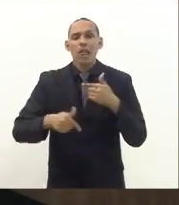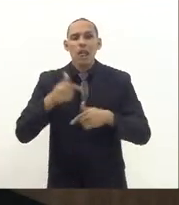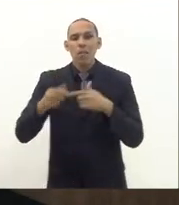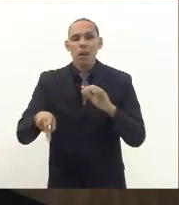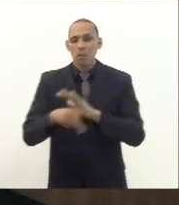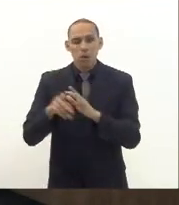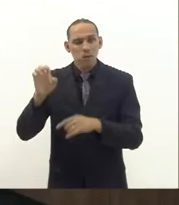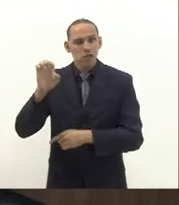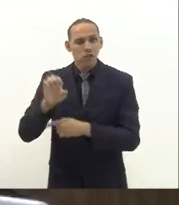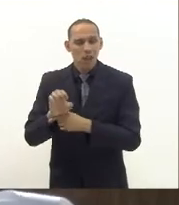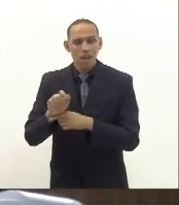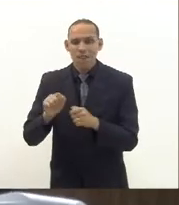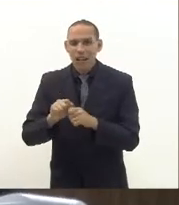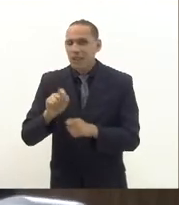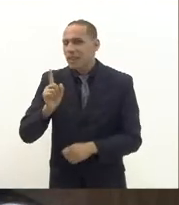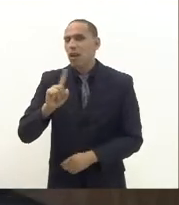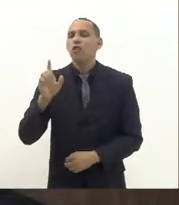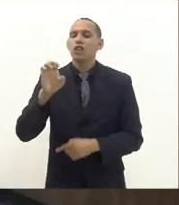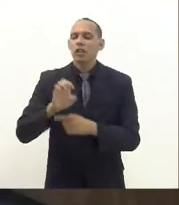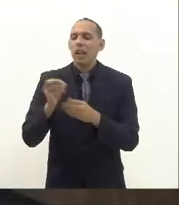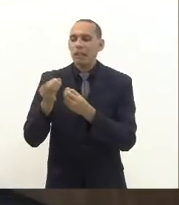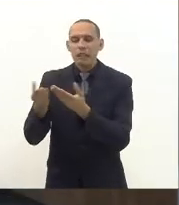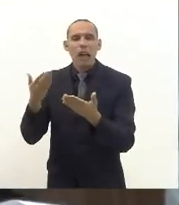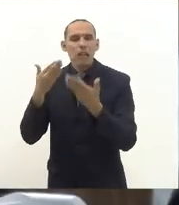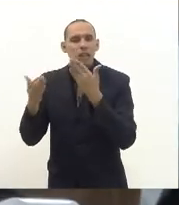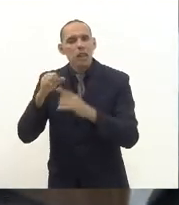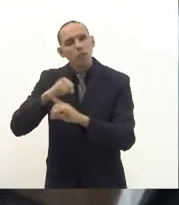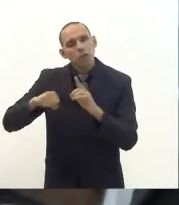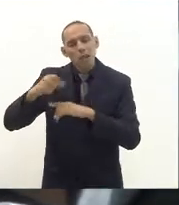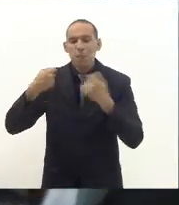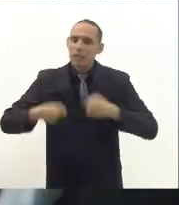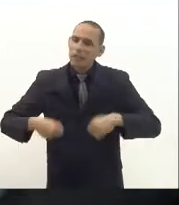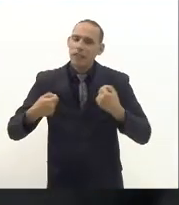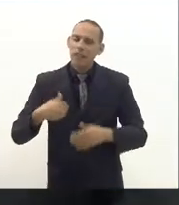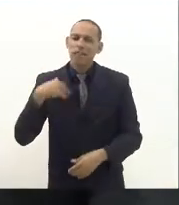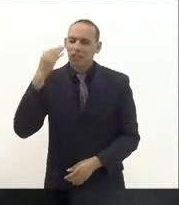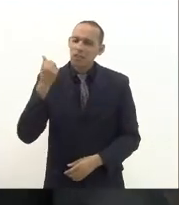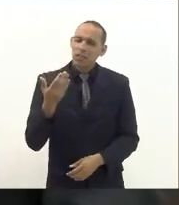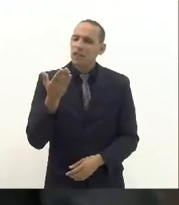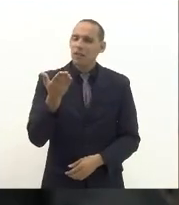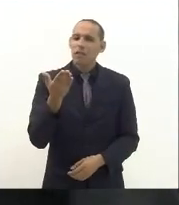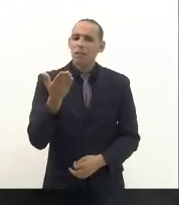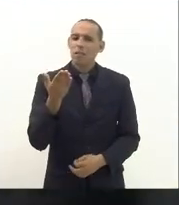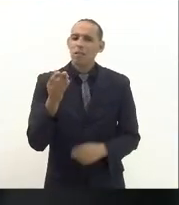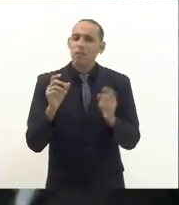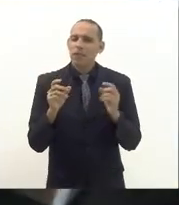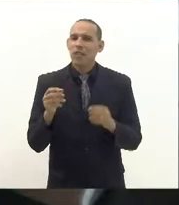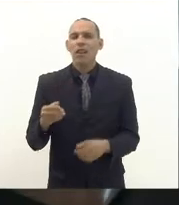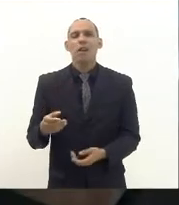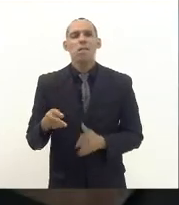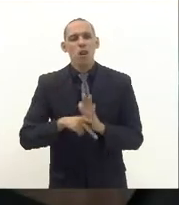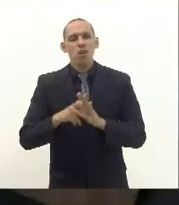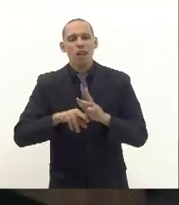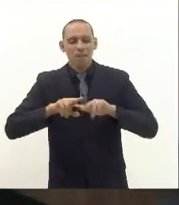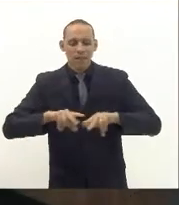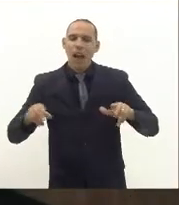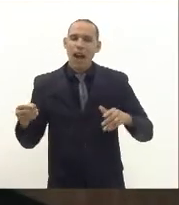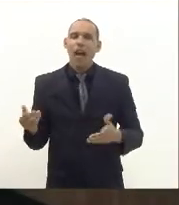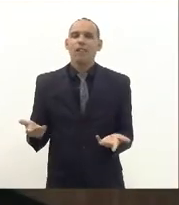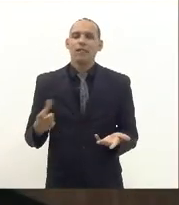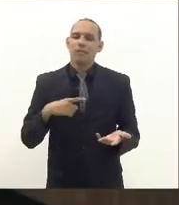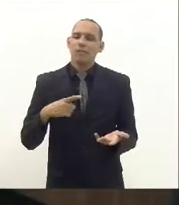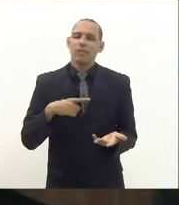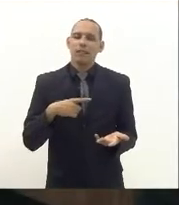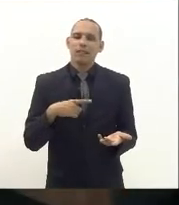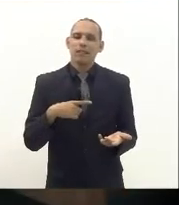inteiro o estado precisa garantir Assistência Social sei que vossa excelência vem de diversos projetos Inclusive